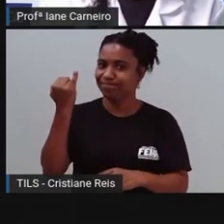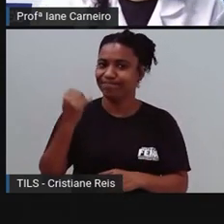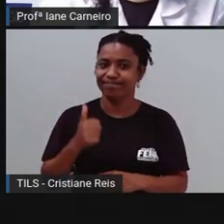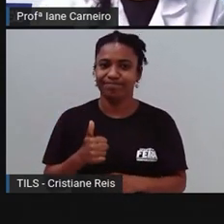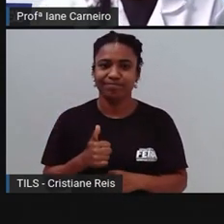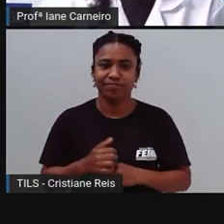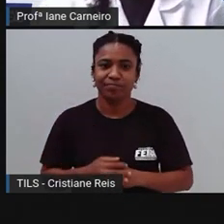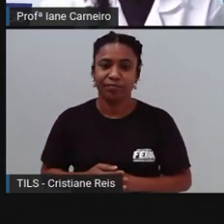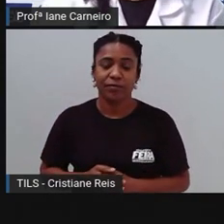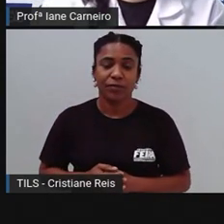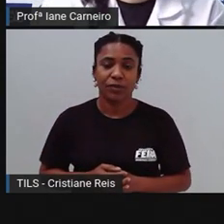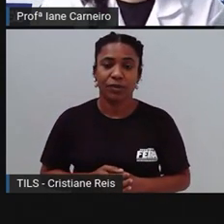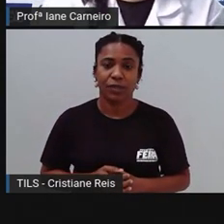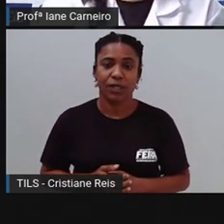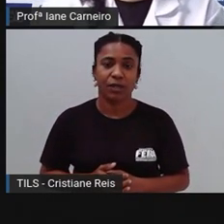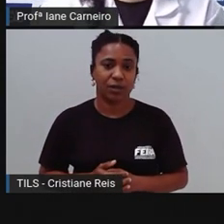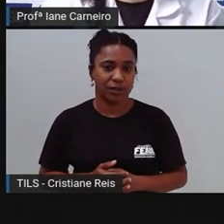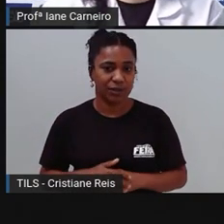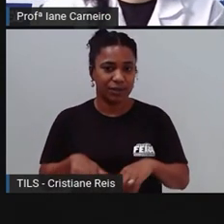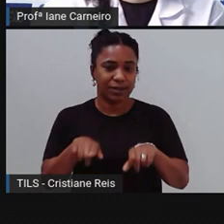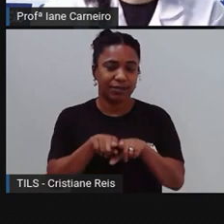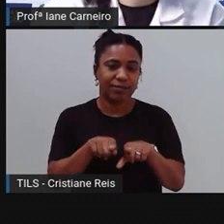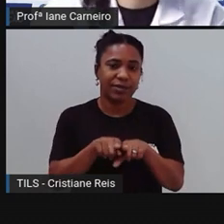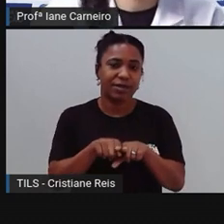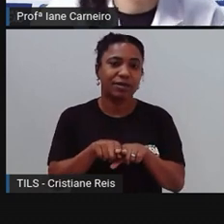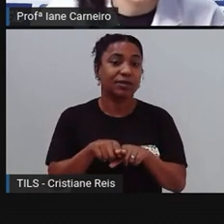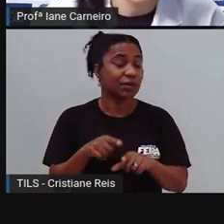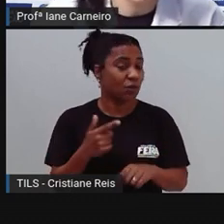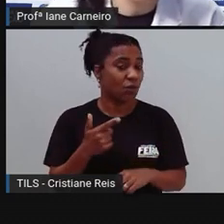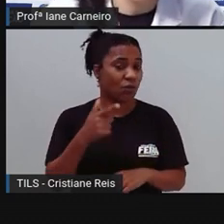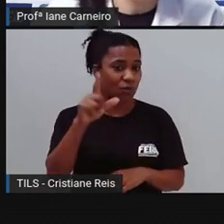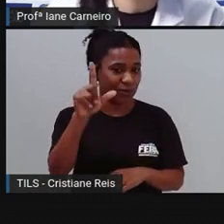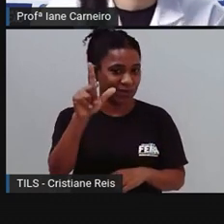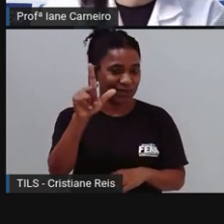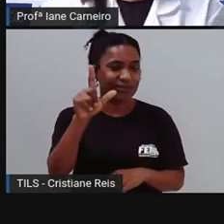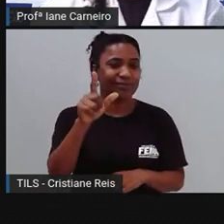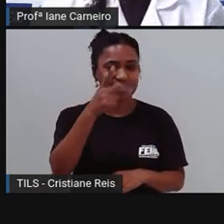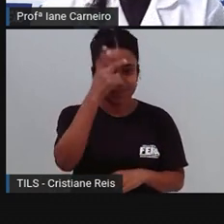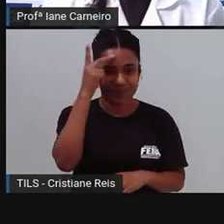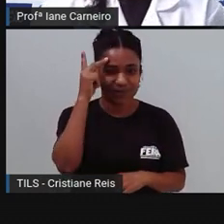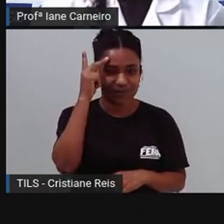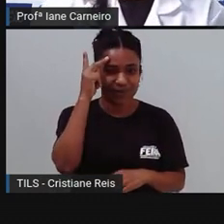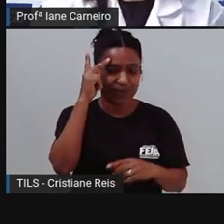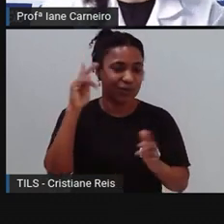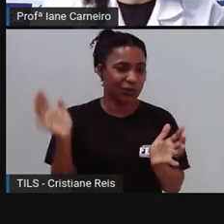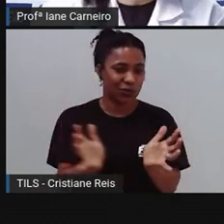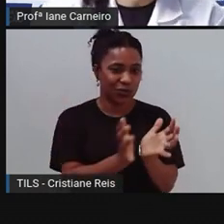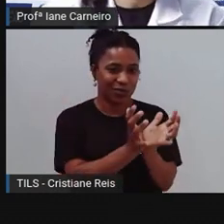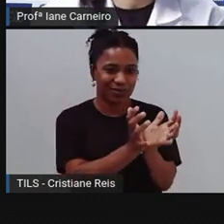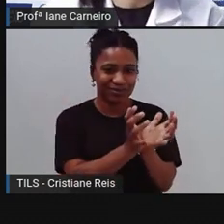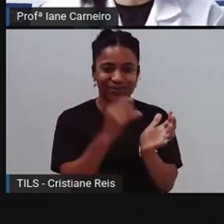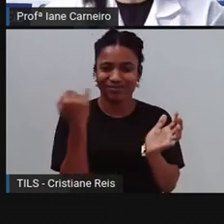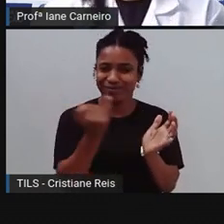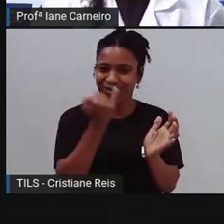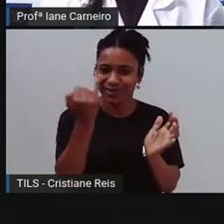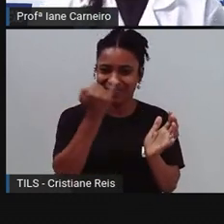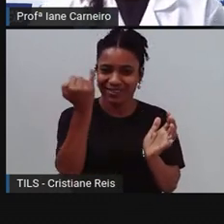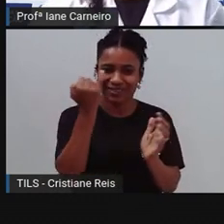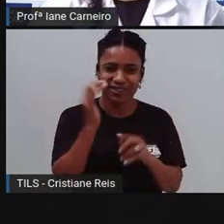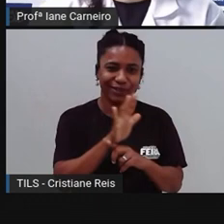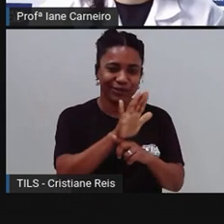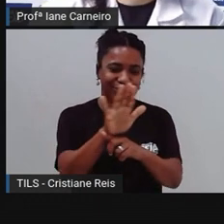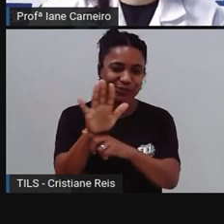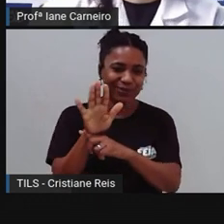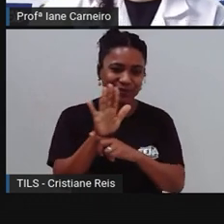Outra pessoa que é importante nesse processo de coleta do lixo é o profissional da reciclagem, né? Então,